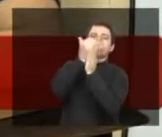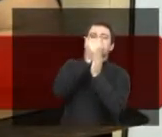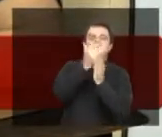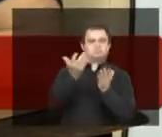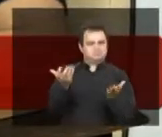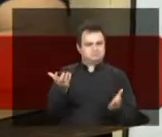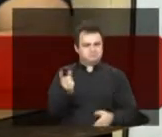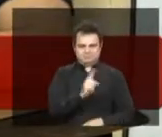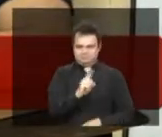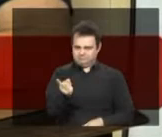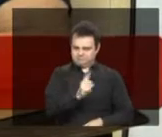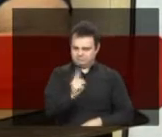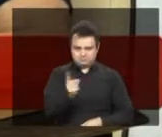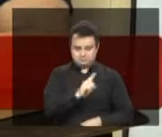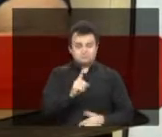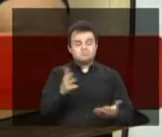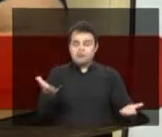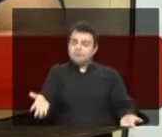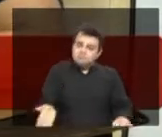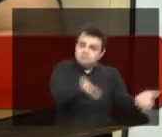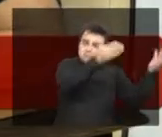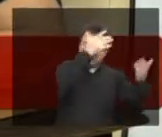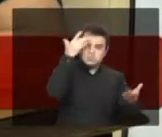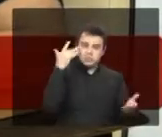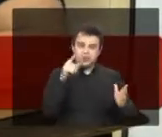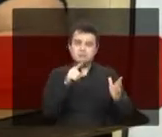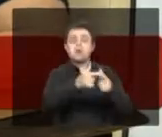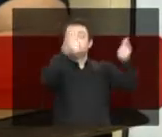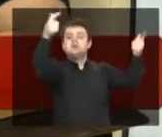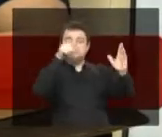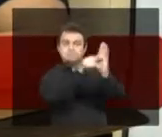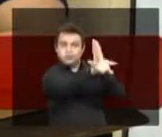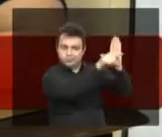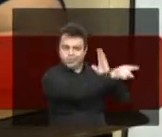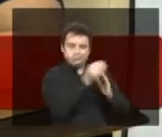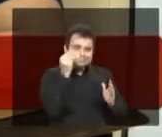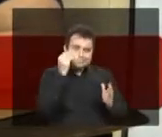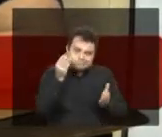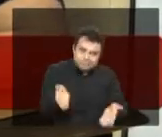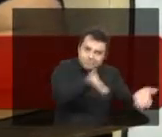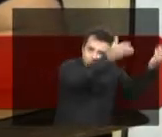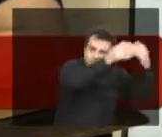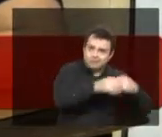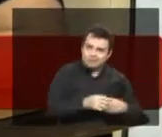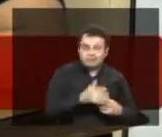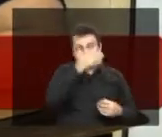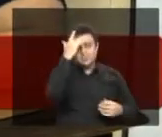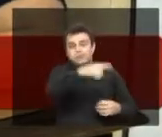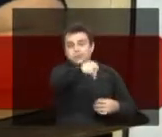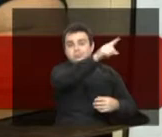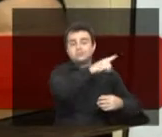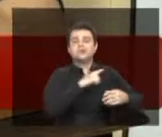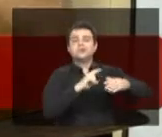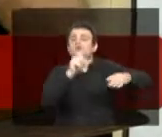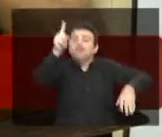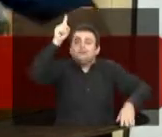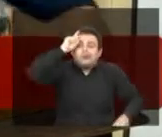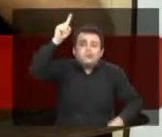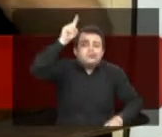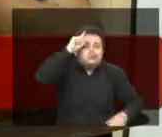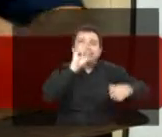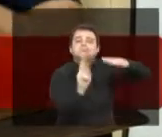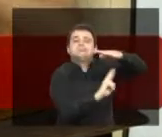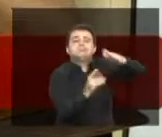coisas a mais, só que é só perguntar para a grande maioria da população que passa pelo terminal rodoviário.